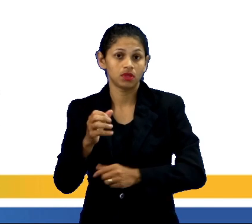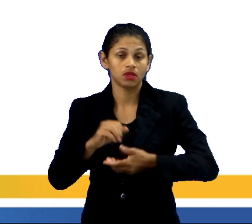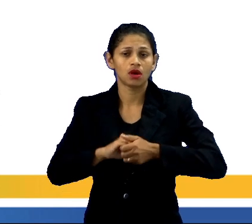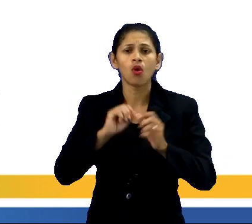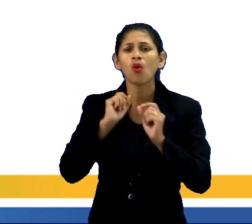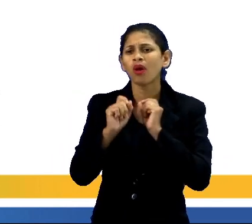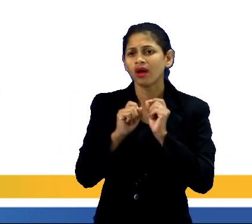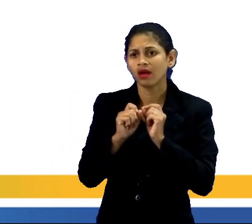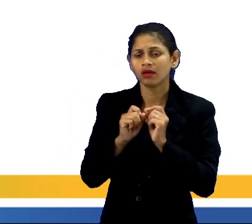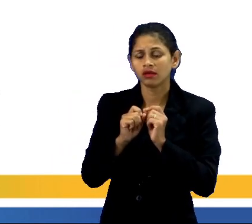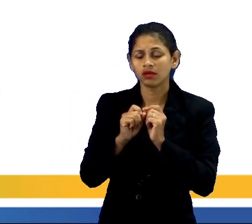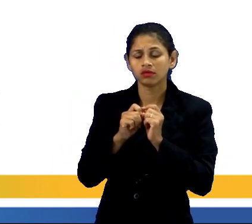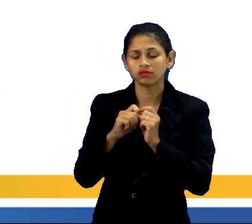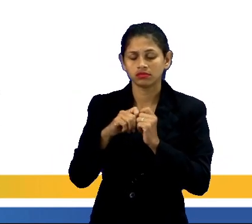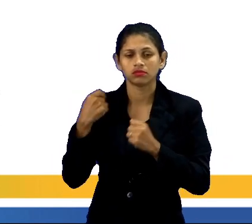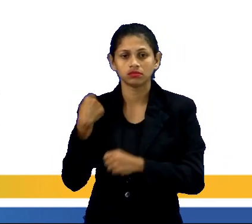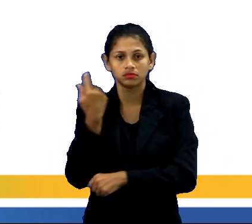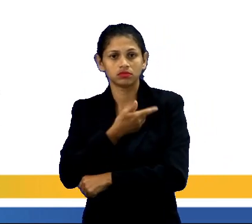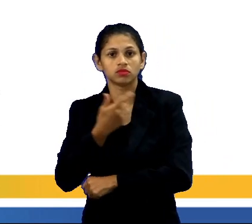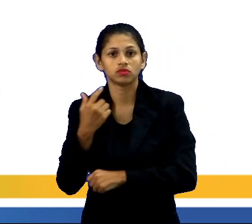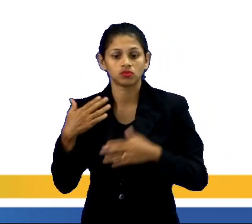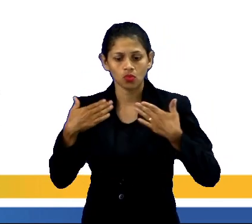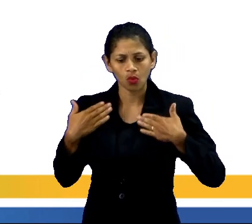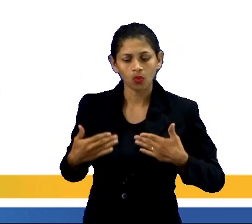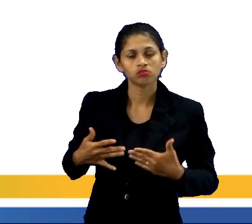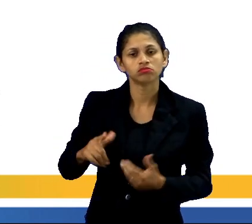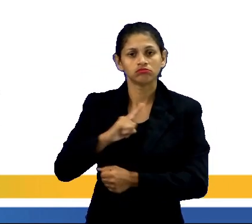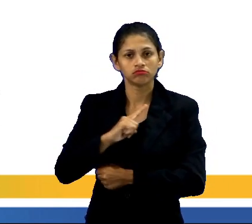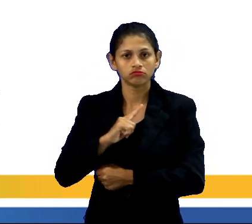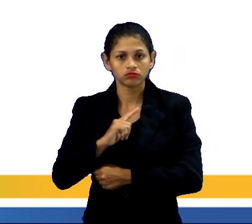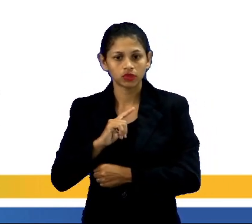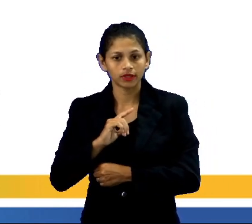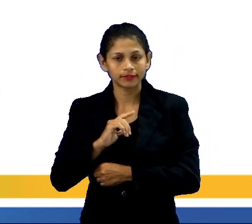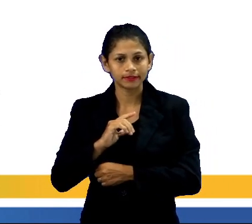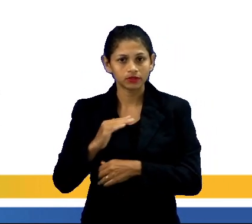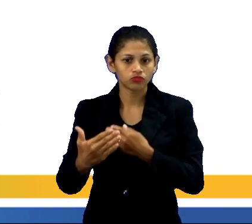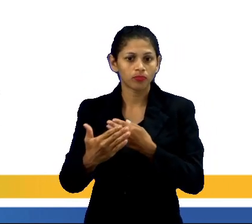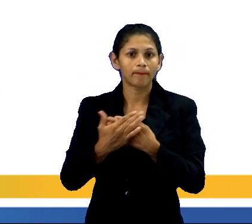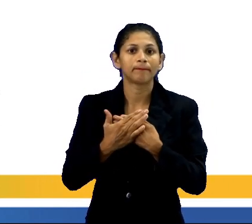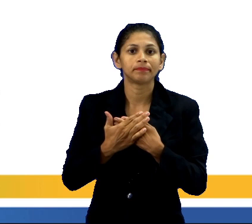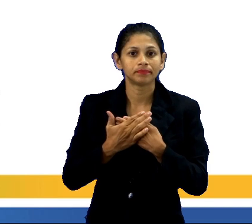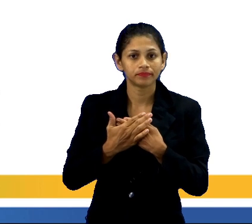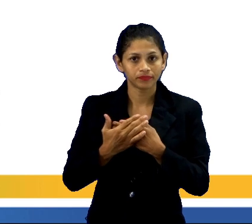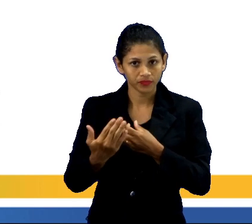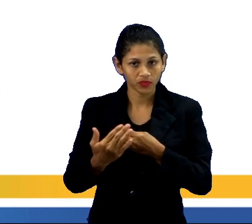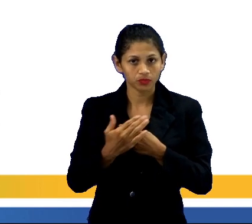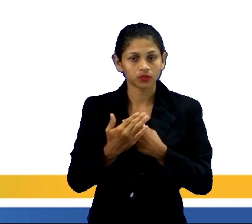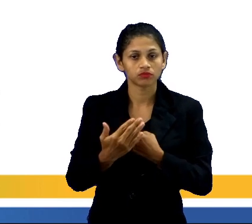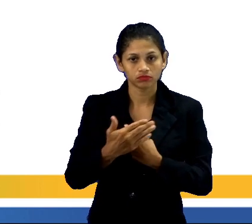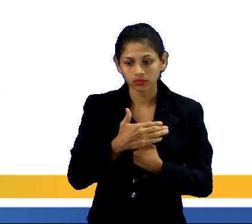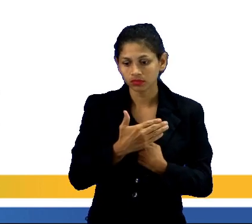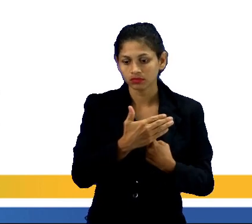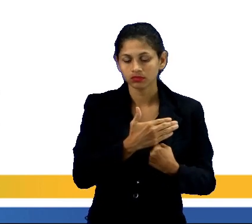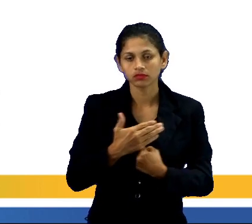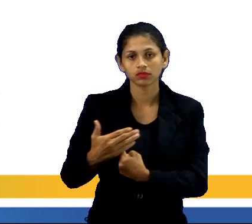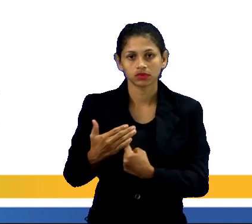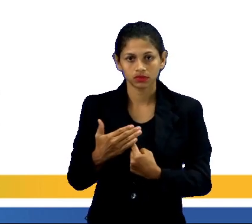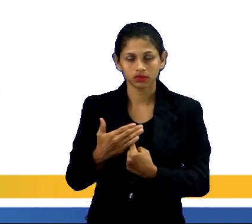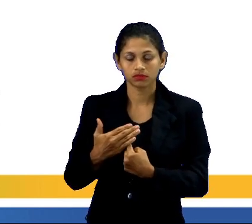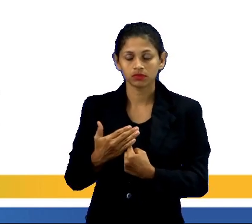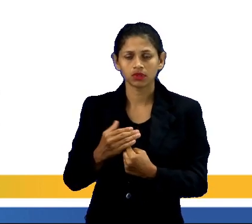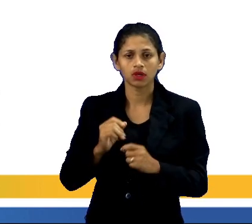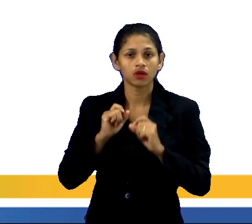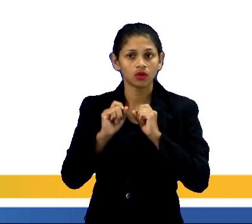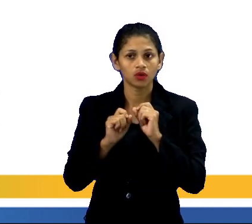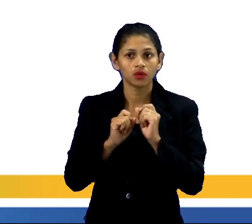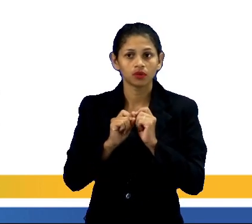imunológico. O nosso sistema imunológico, ele é o quê? Ele fica ali, né, fazendo essa vigilância ali das nossas células para evitar o